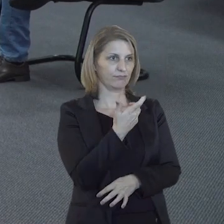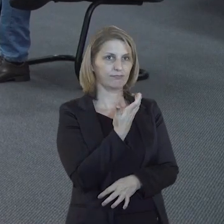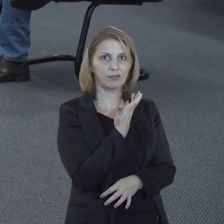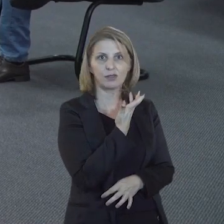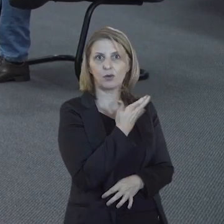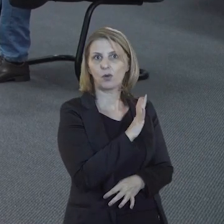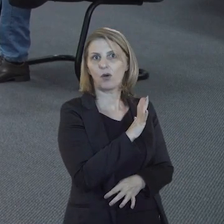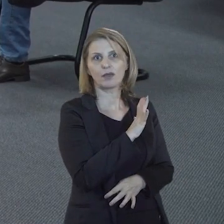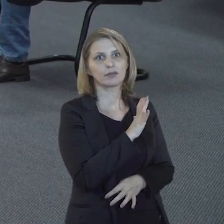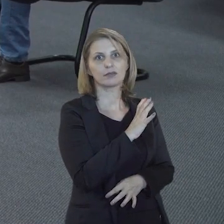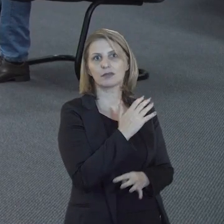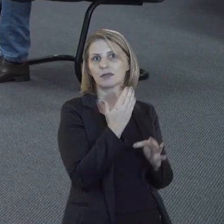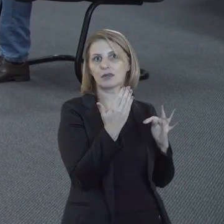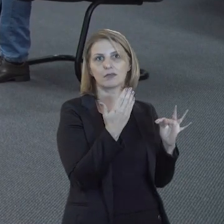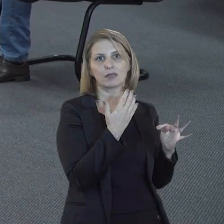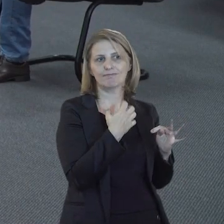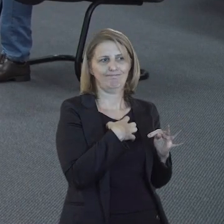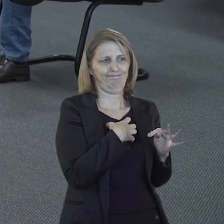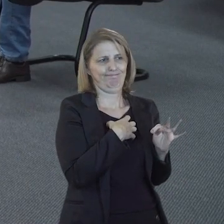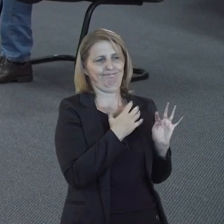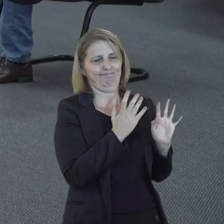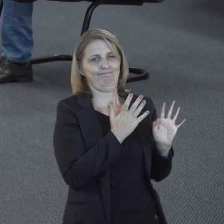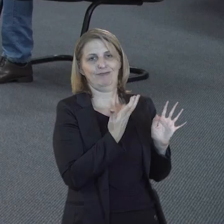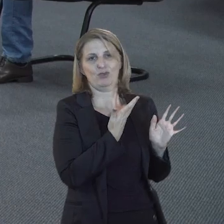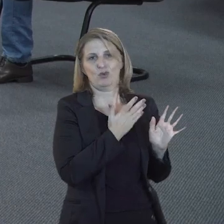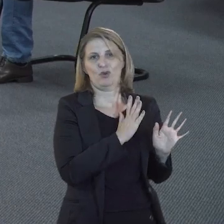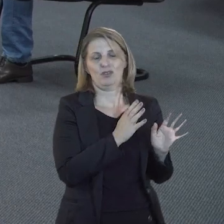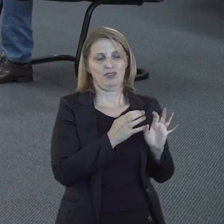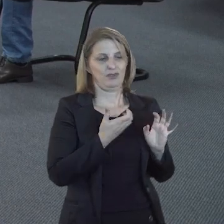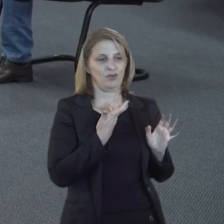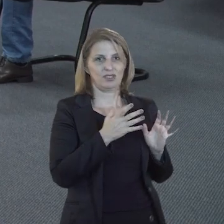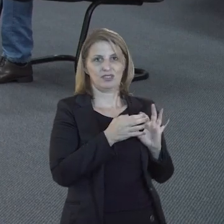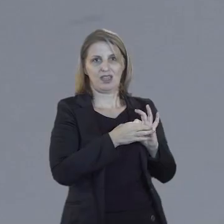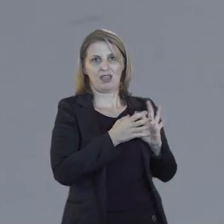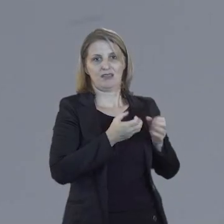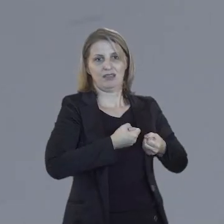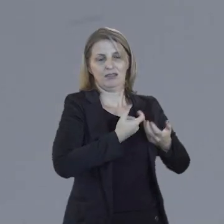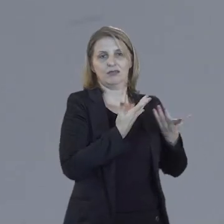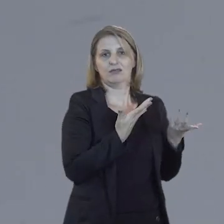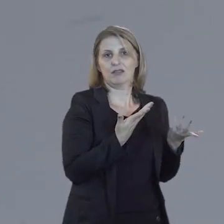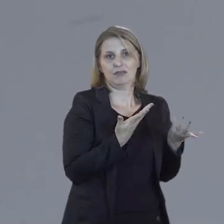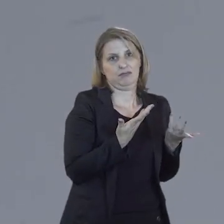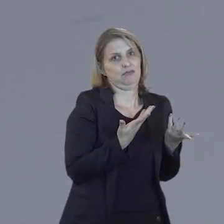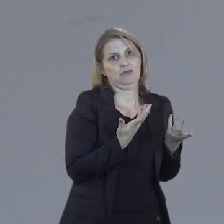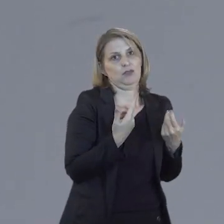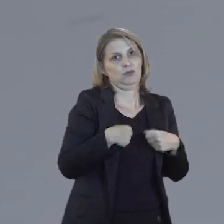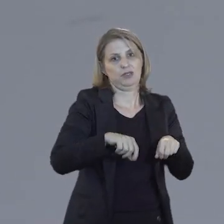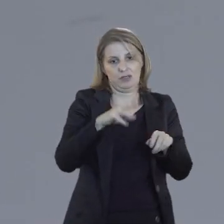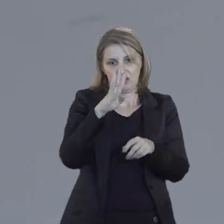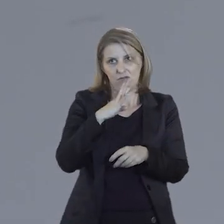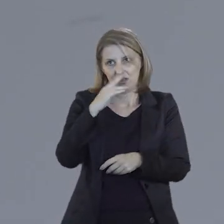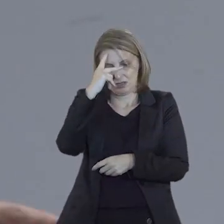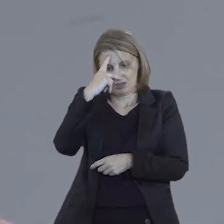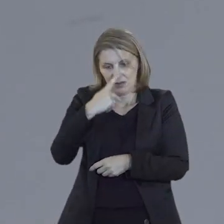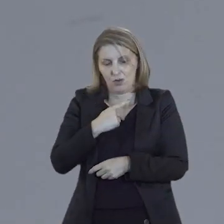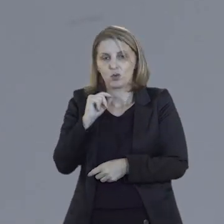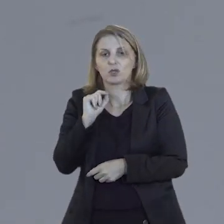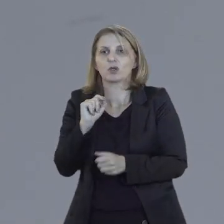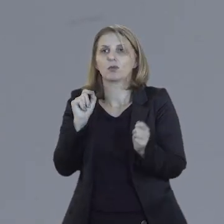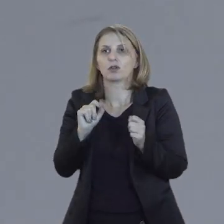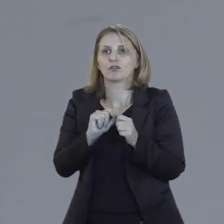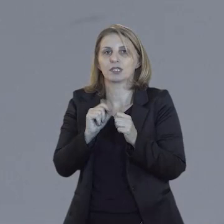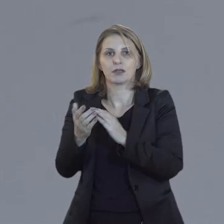uma terapia. Tem pessoas que não se sentem confortáveis fazendo uma terapia, que não conseguem se abrir, não conseguem se soltar. Então precisa